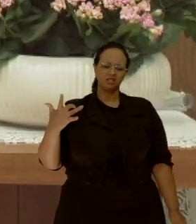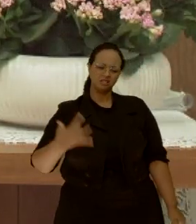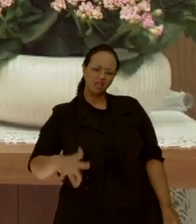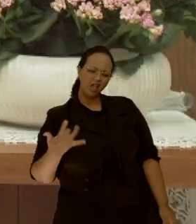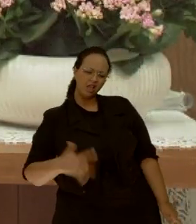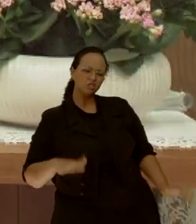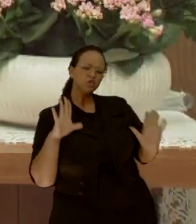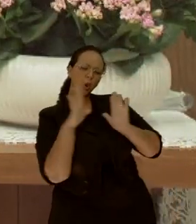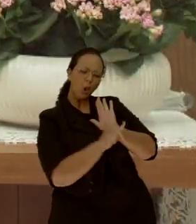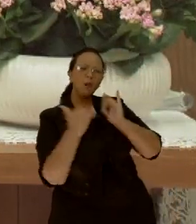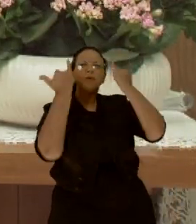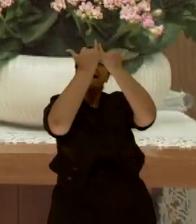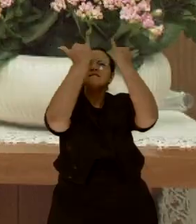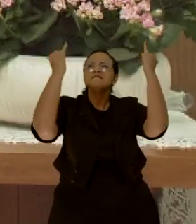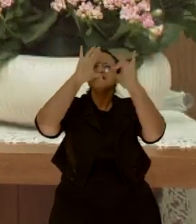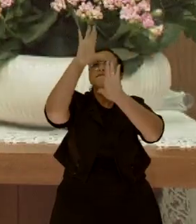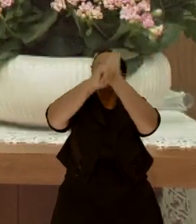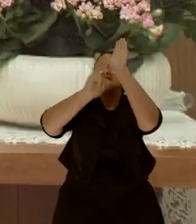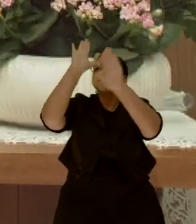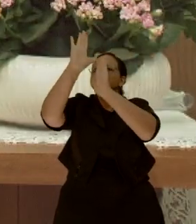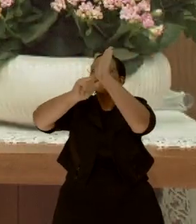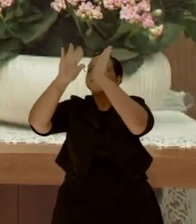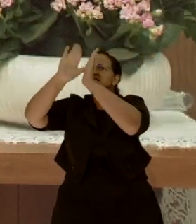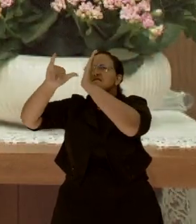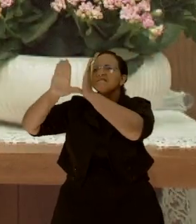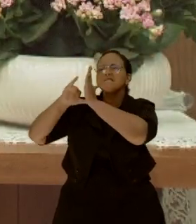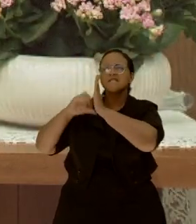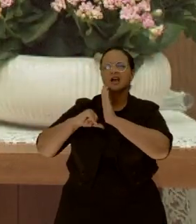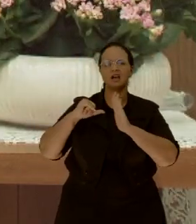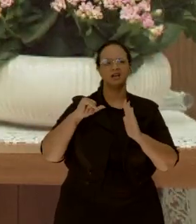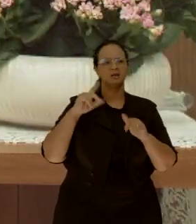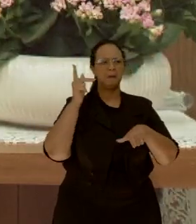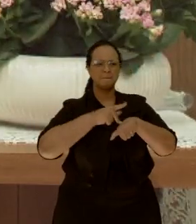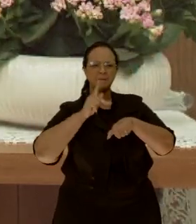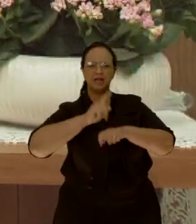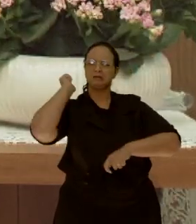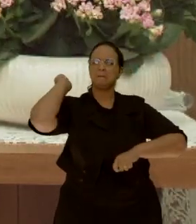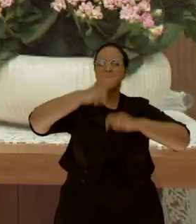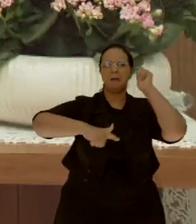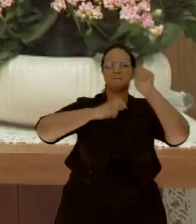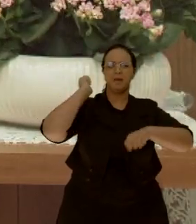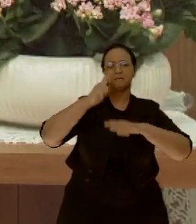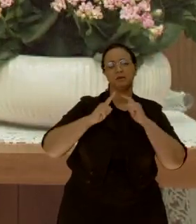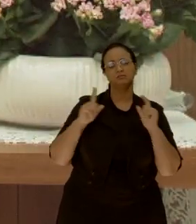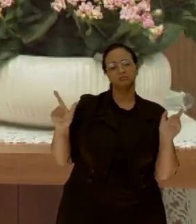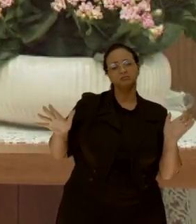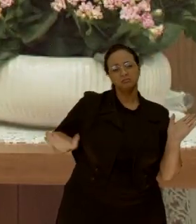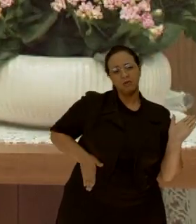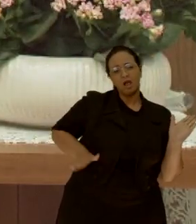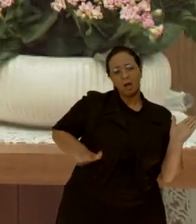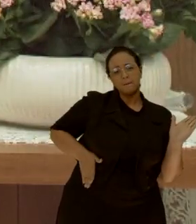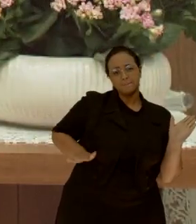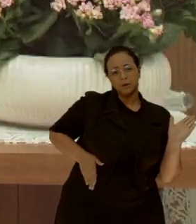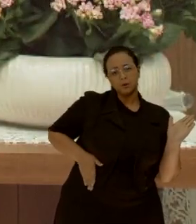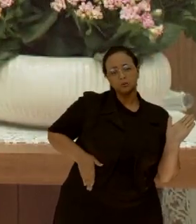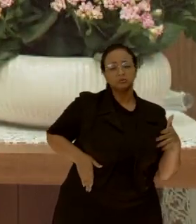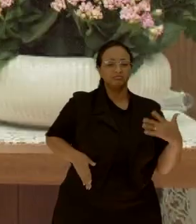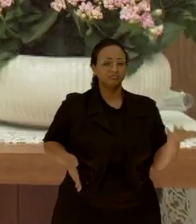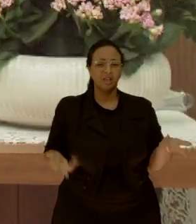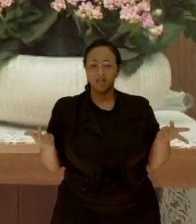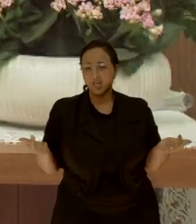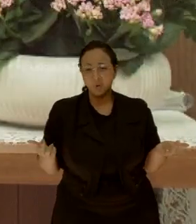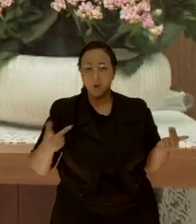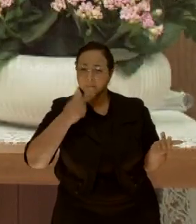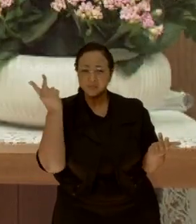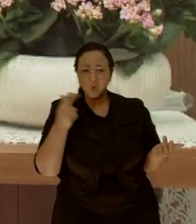roubando fio. E o que aparecer, jogando pedra em cima dos outros, é isso, não é? É nóia. Os nóias da religião, eles estão